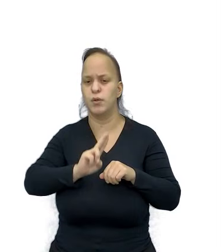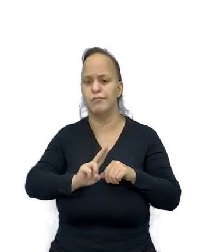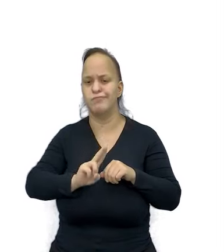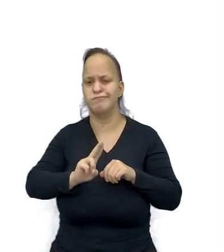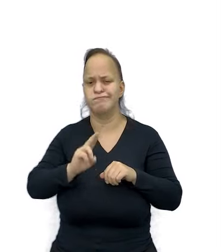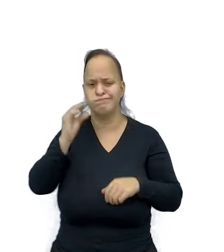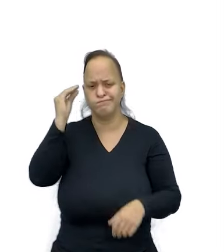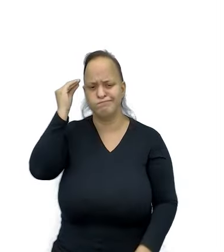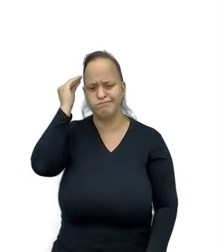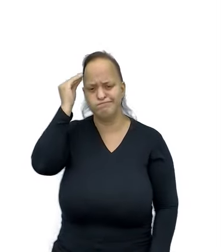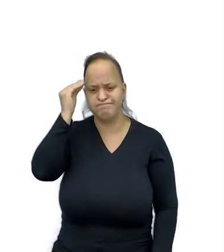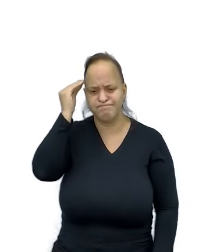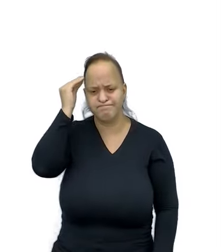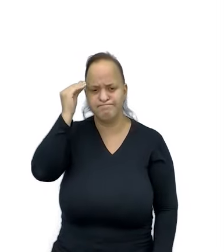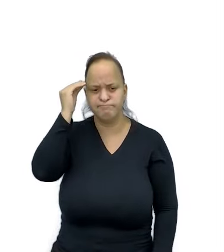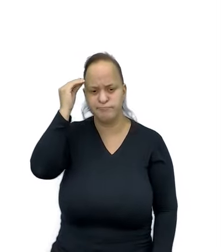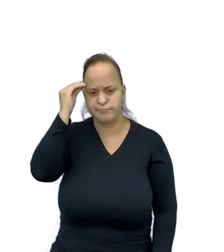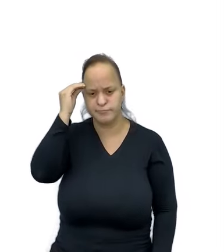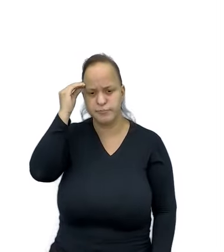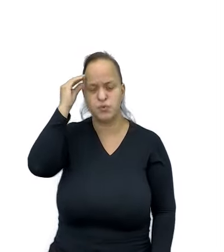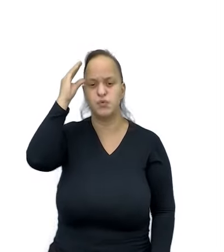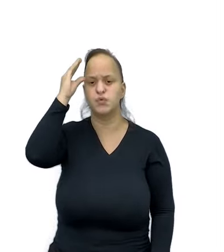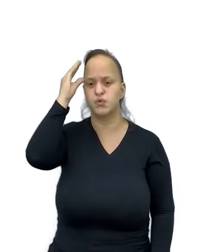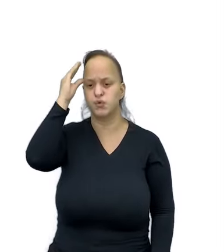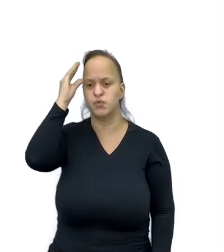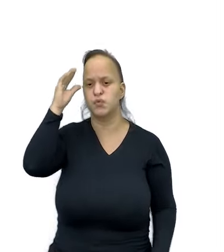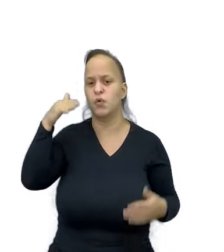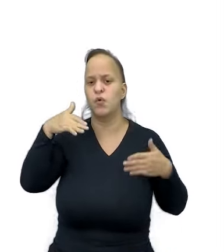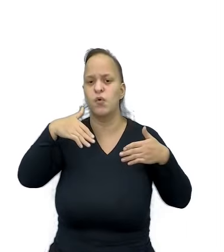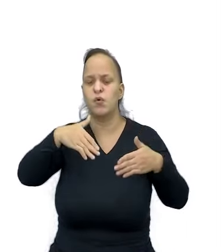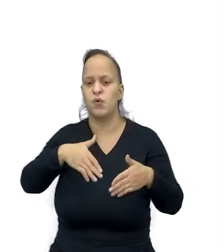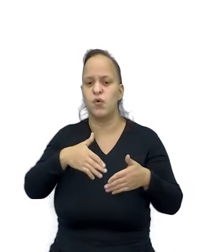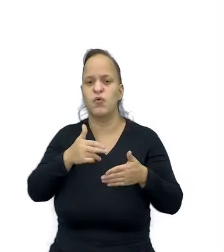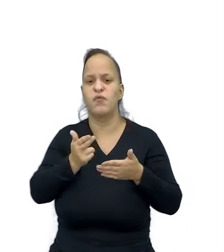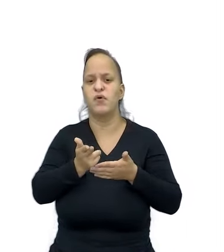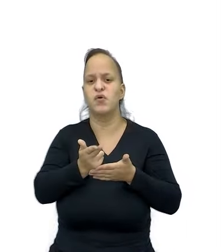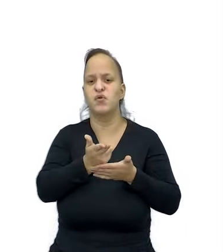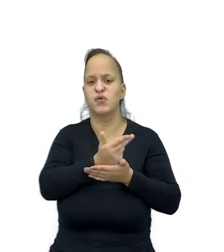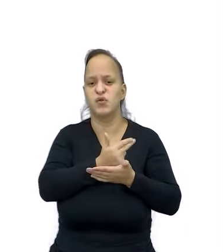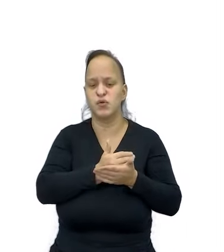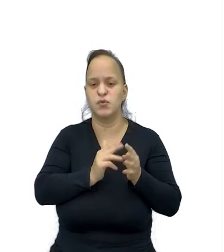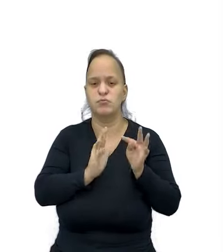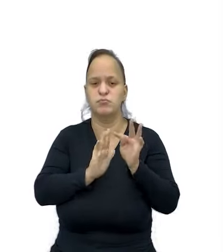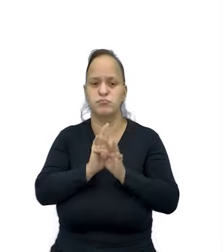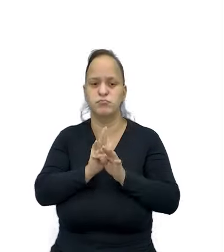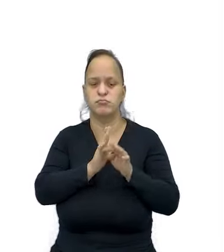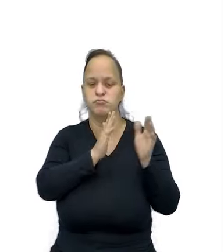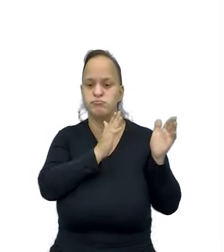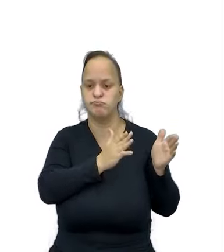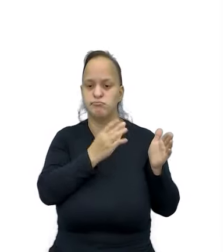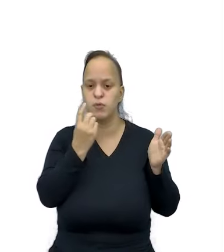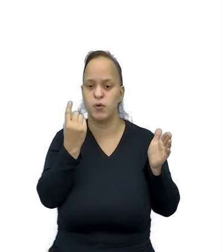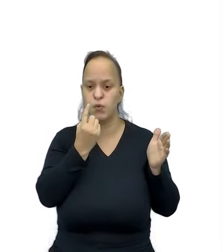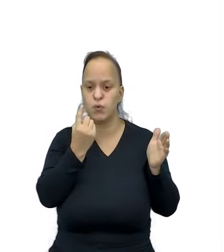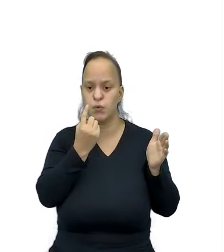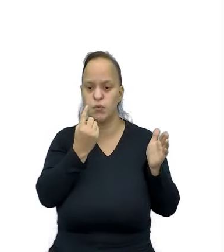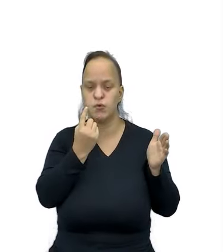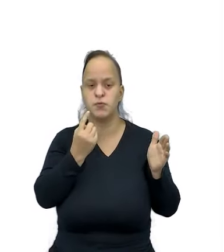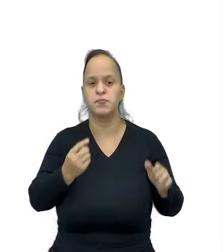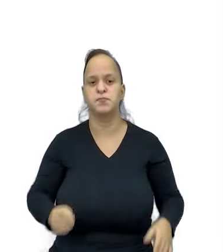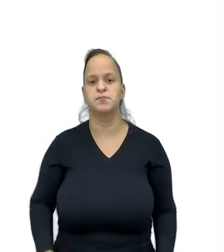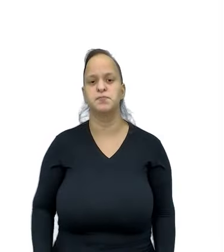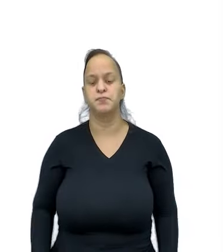base aí nos gêneros textuais da sequência 1, e pensar nesse planejamento da ATPC na escola. Então, a gente aí tem